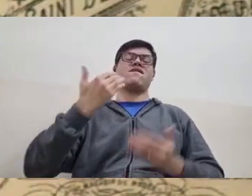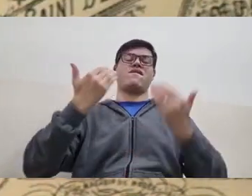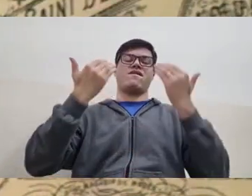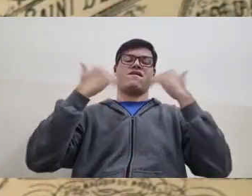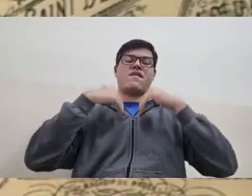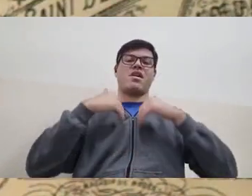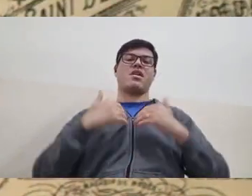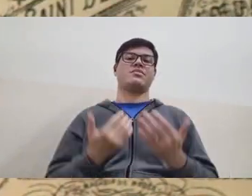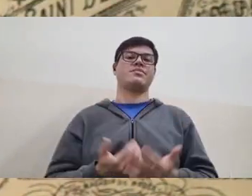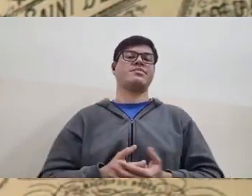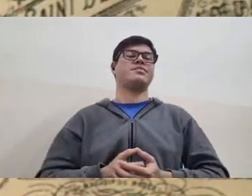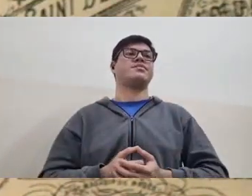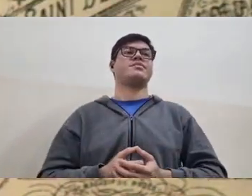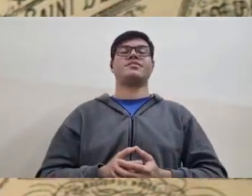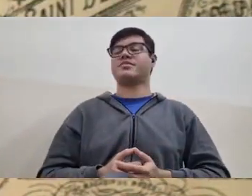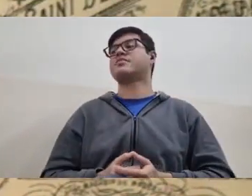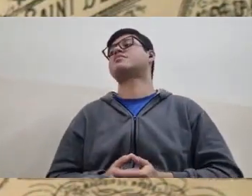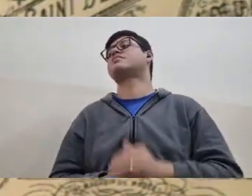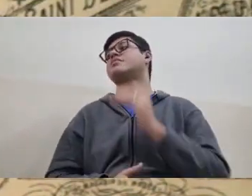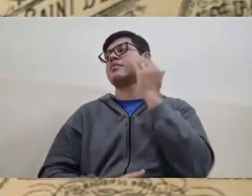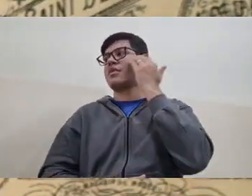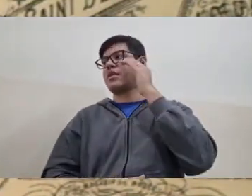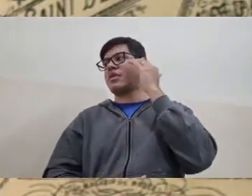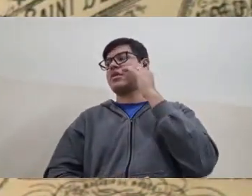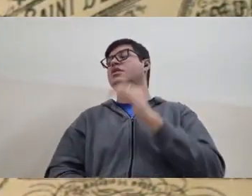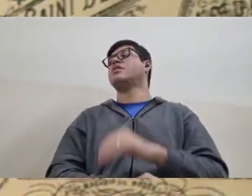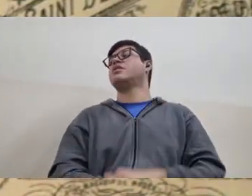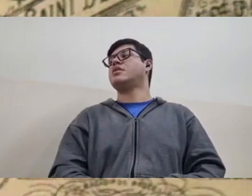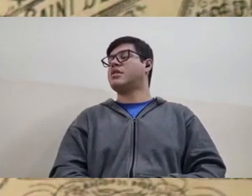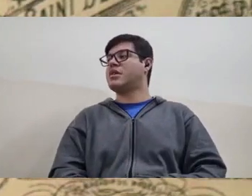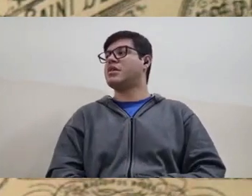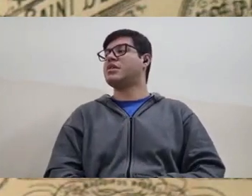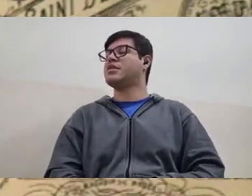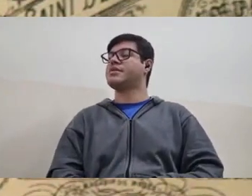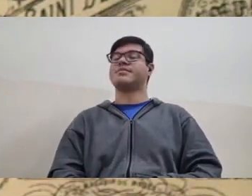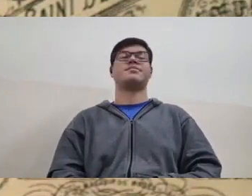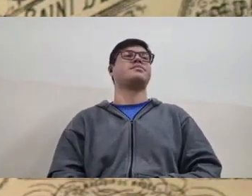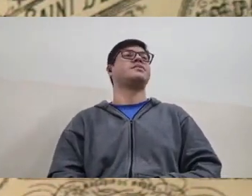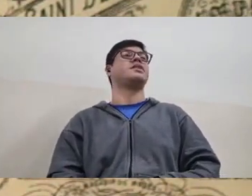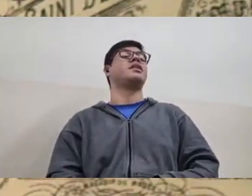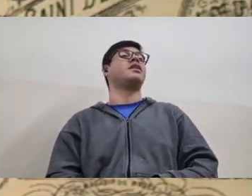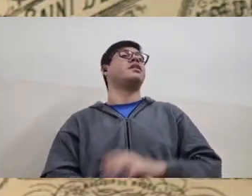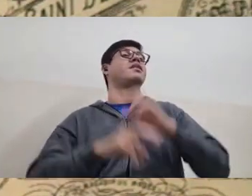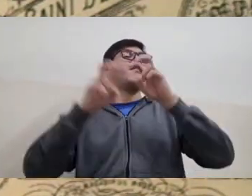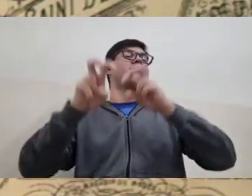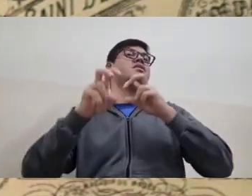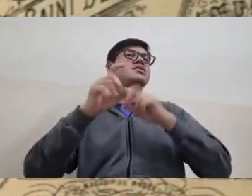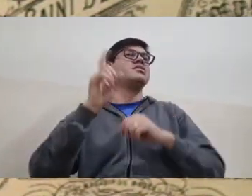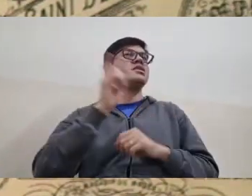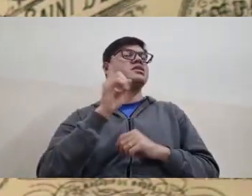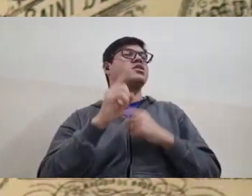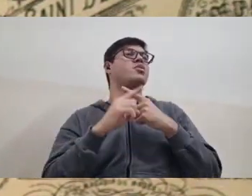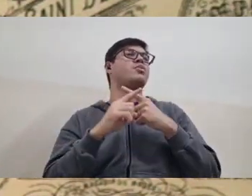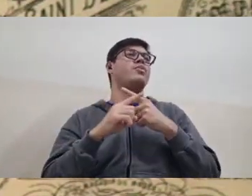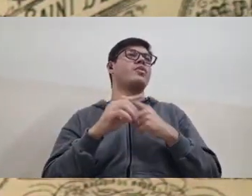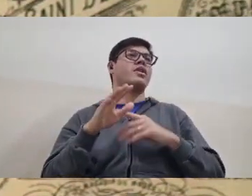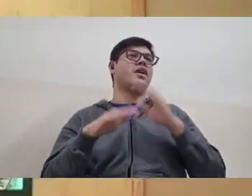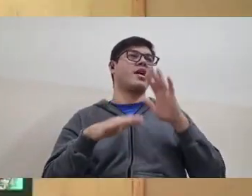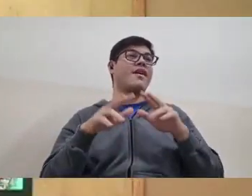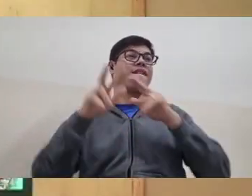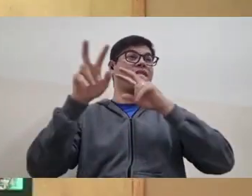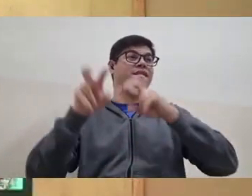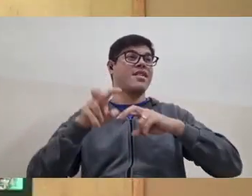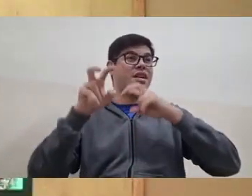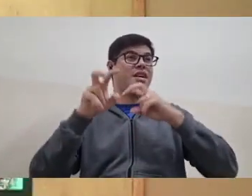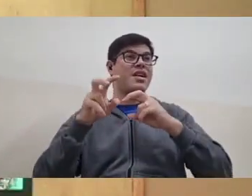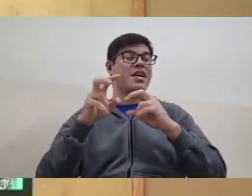virar alimento. E do alimento lá da fazenda, por exemplo, não vai acontecer isso? Teoricamente não, porque a fazenda é instruída a